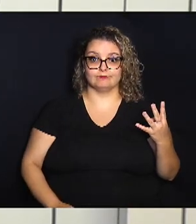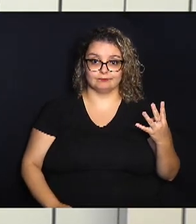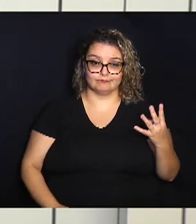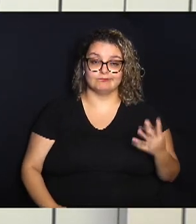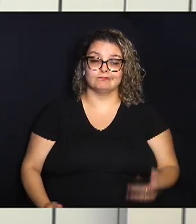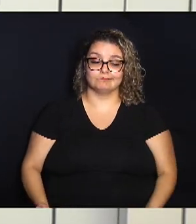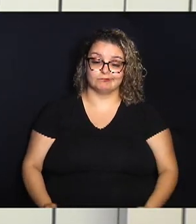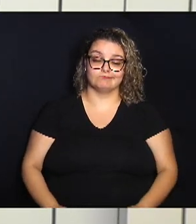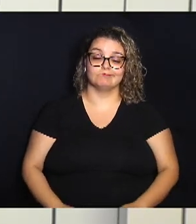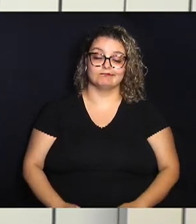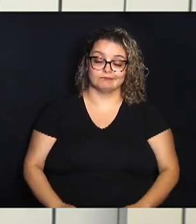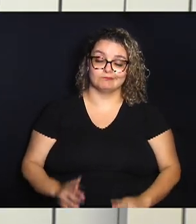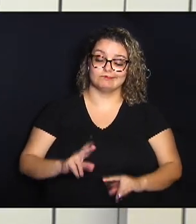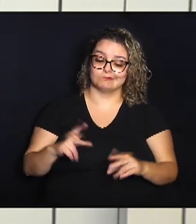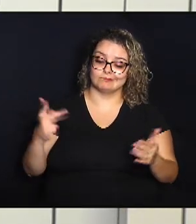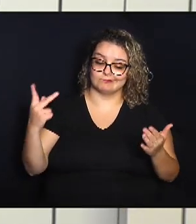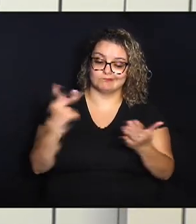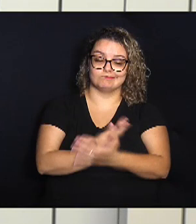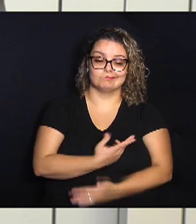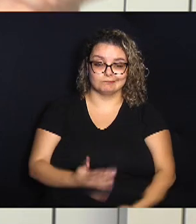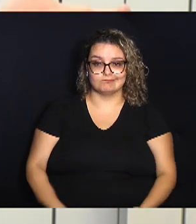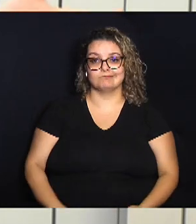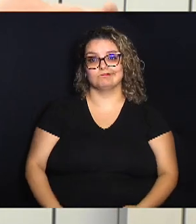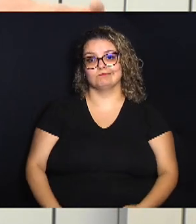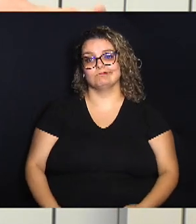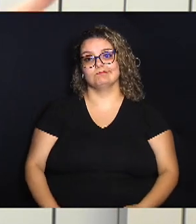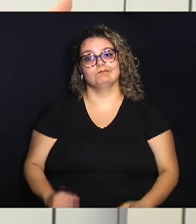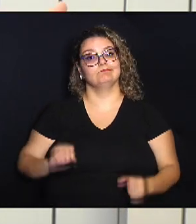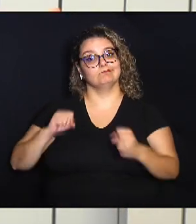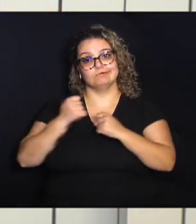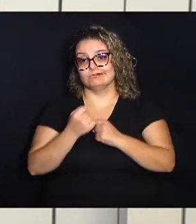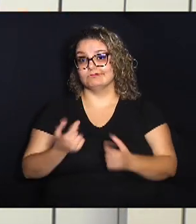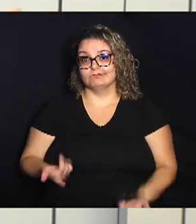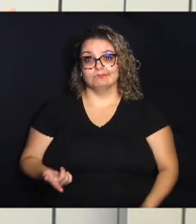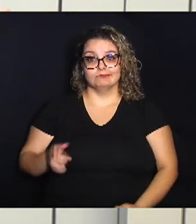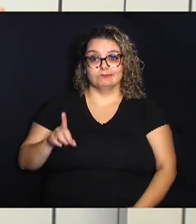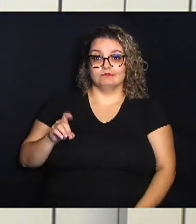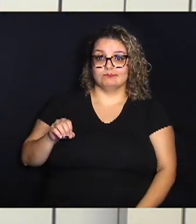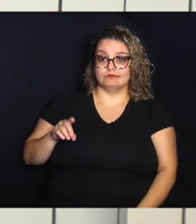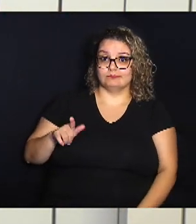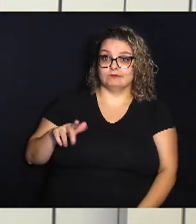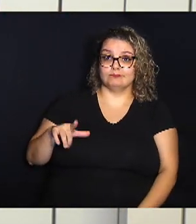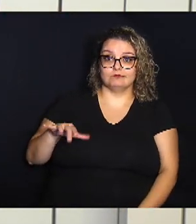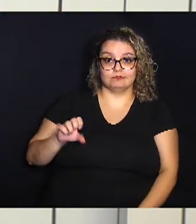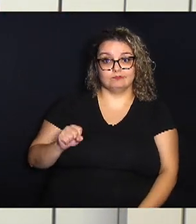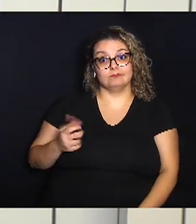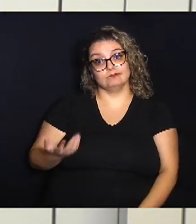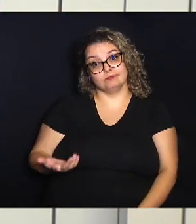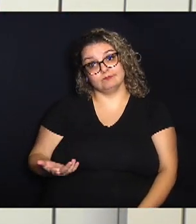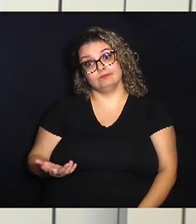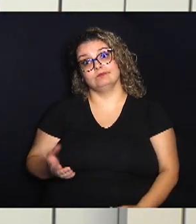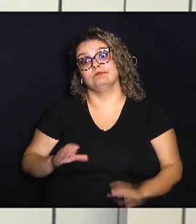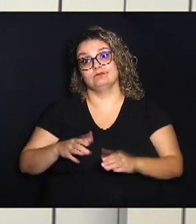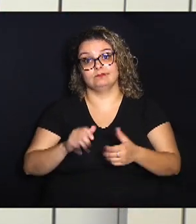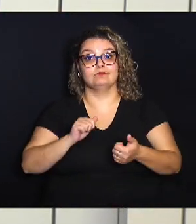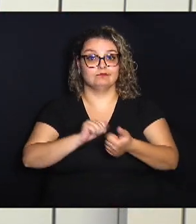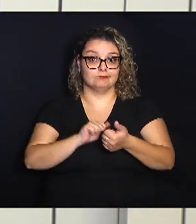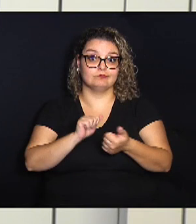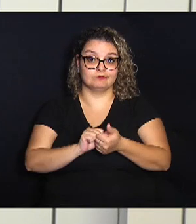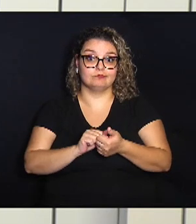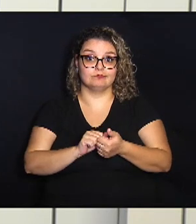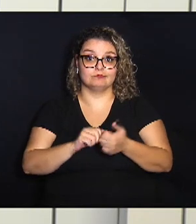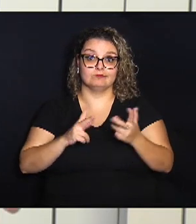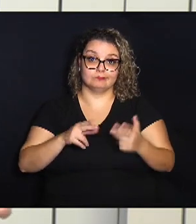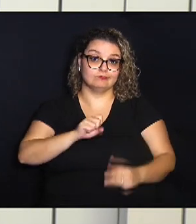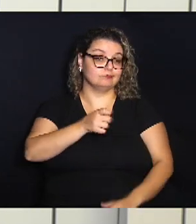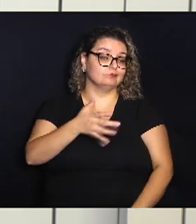Muitas falhas defensivas do goleiro Douglas Borges e aí em diante a equipe qualificada como é a do Santos,